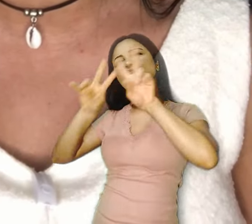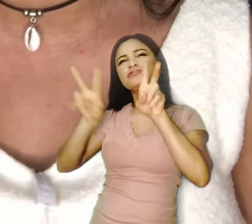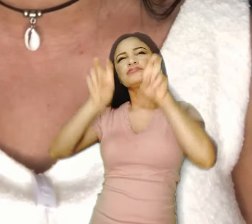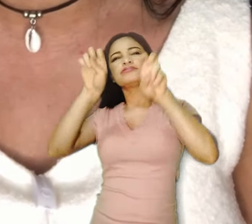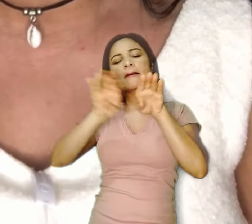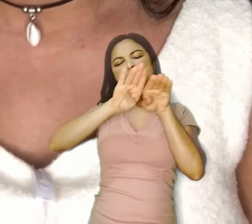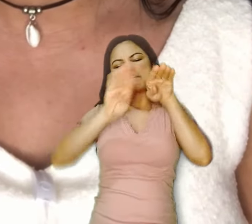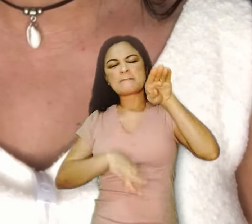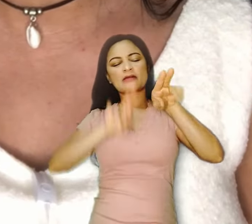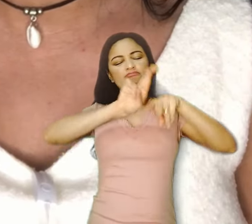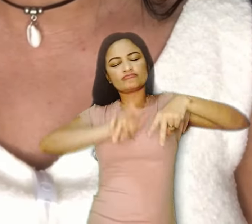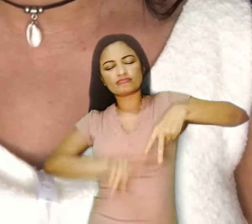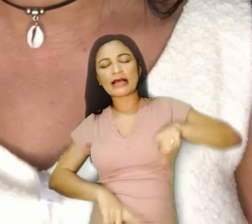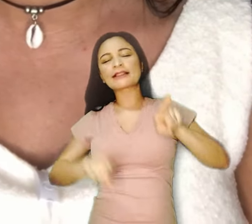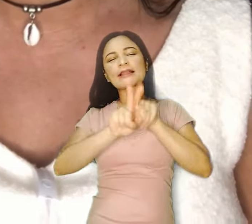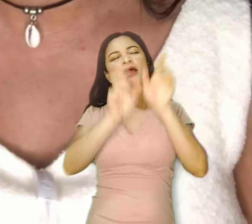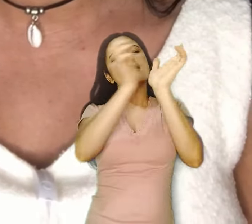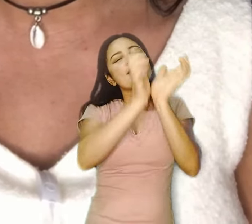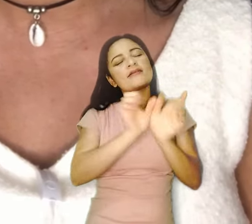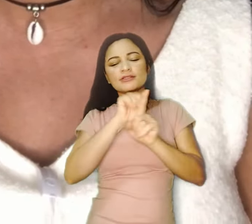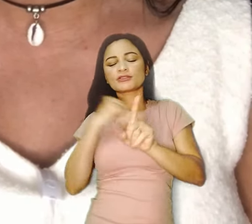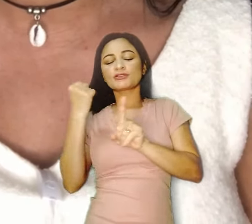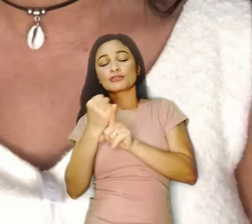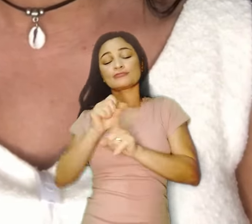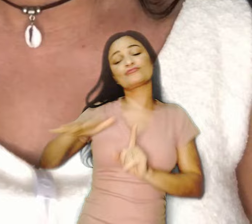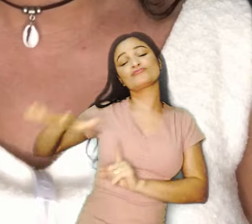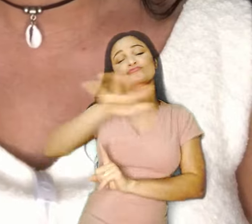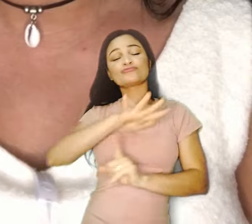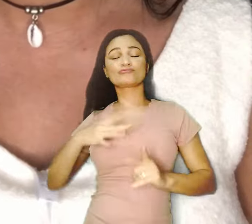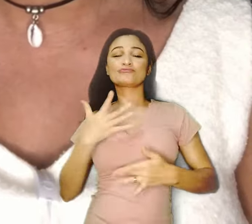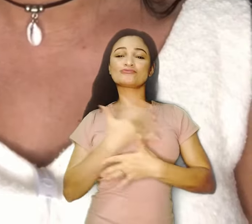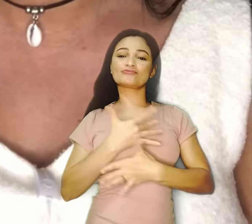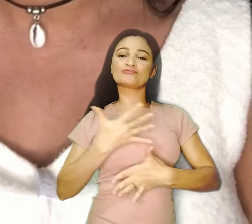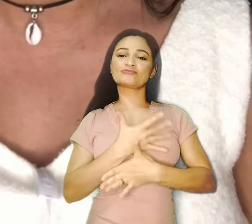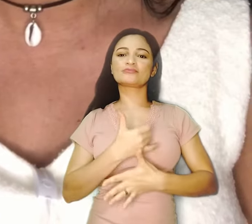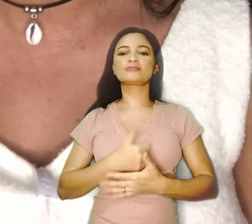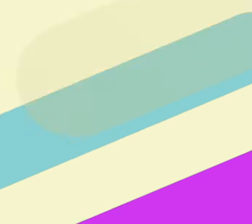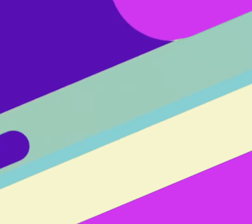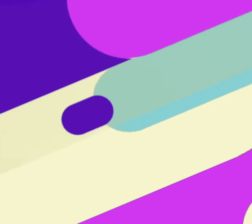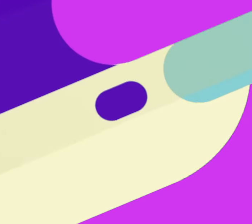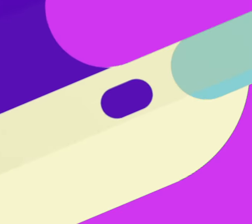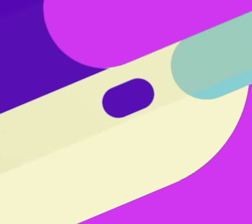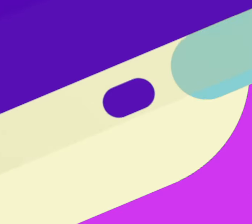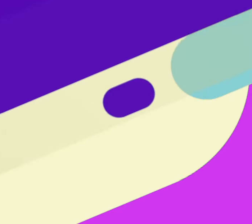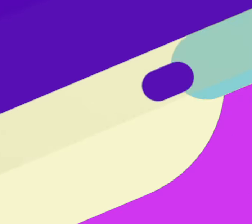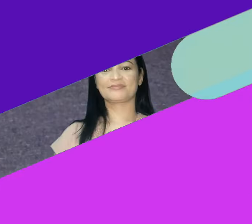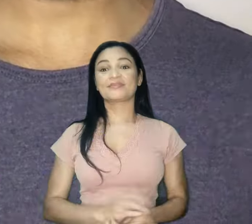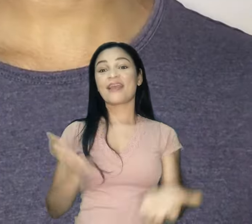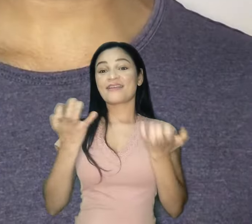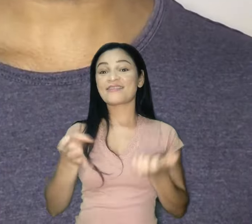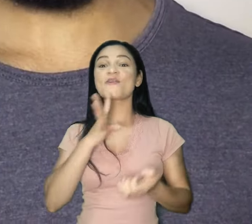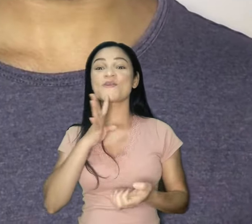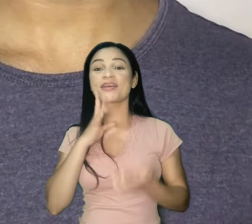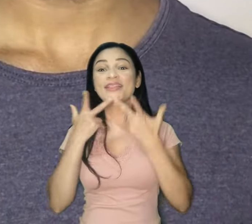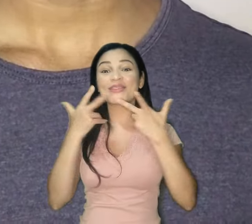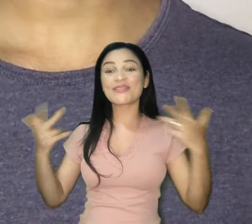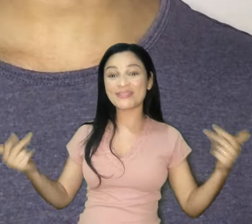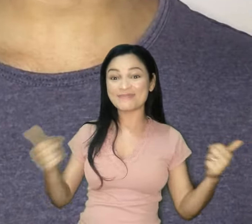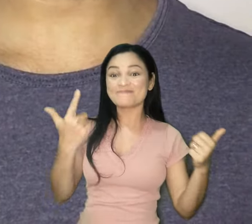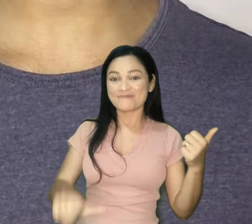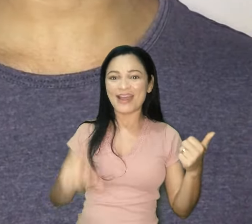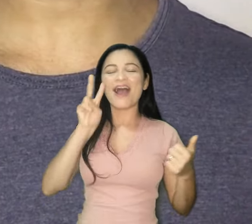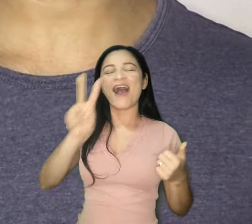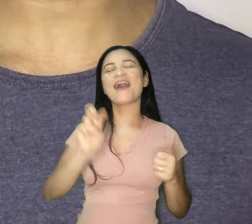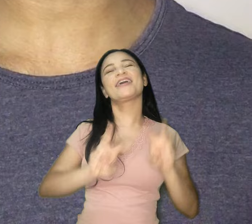reflexão sobre as desigualdades de gênero e classe nos espaços da cidade. Quer saber mais?